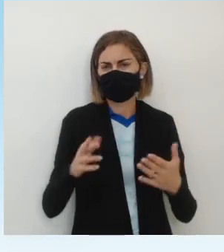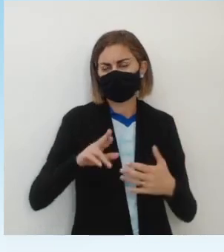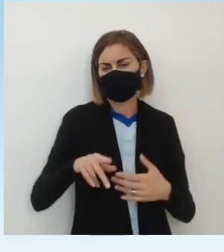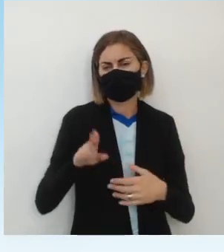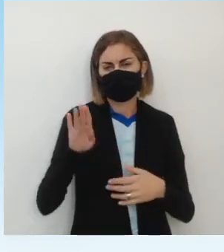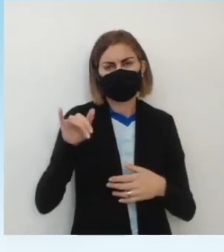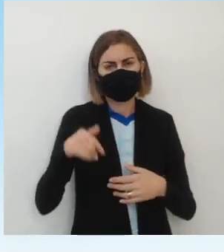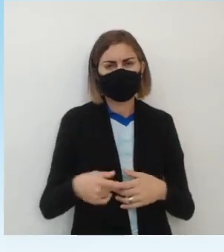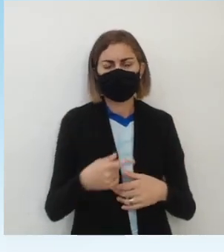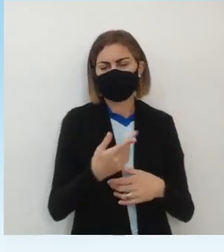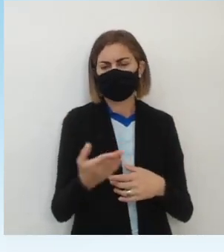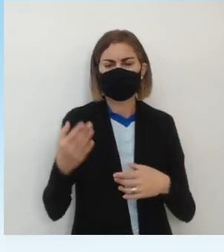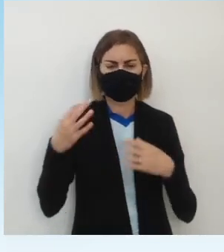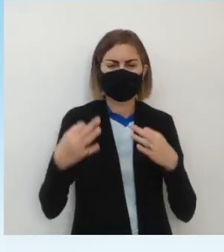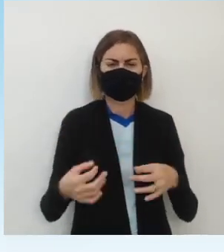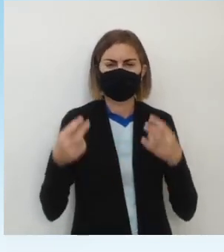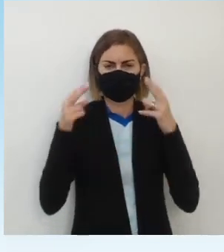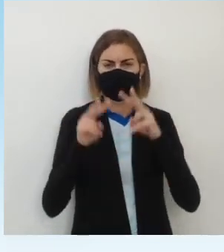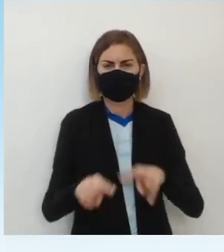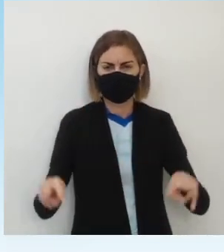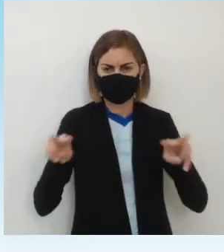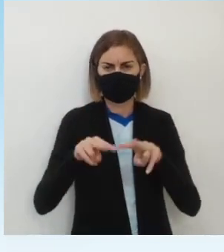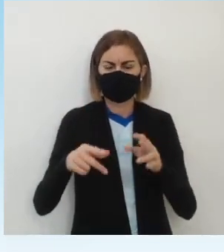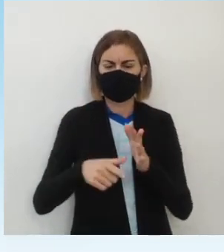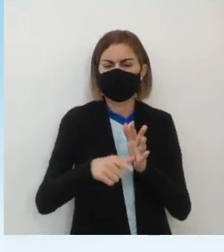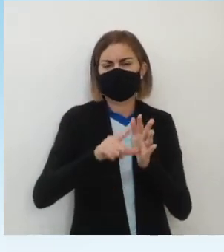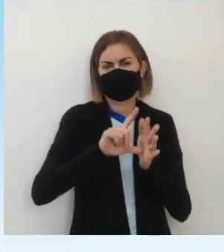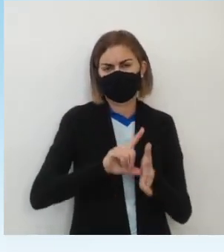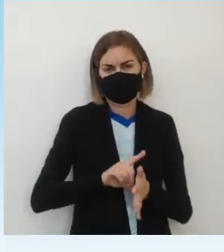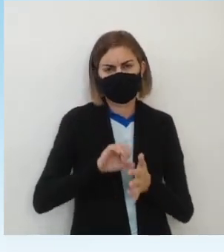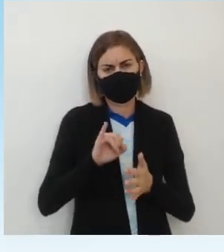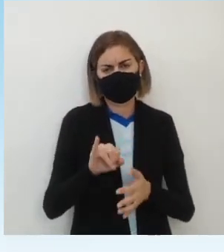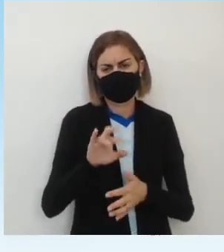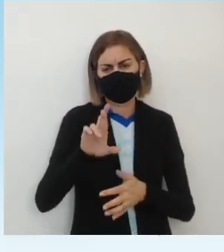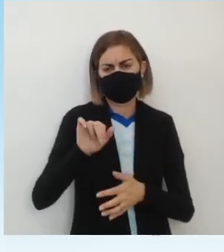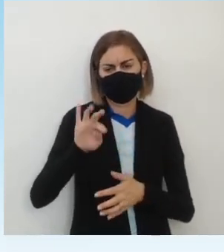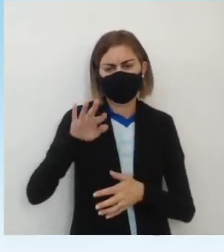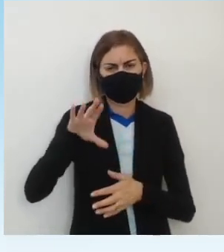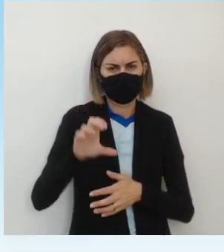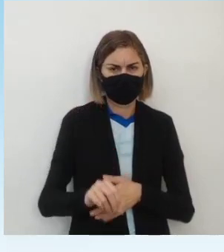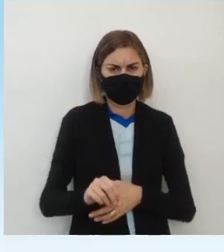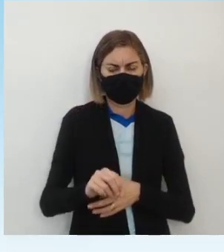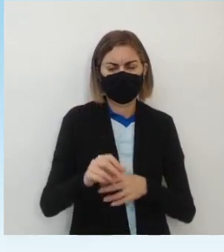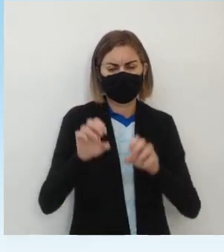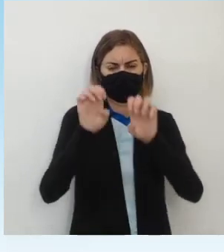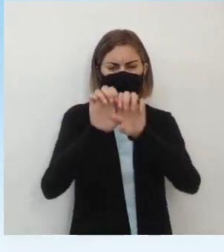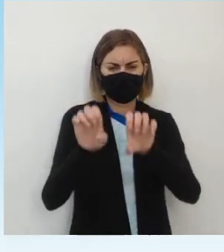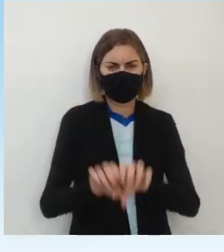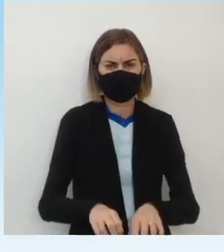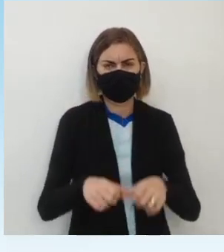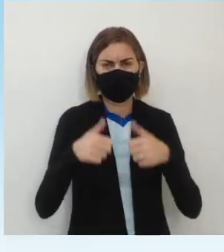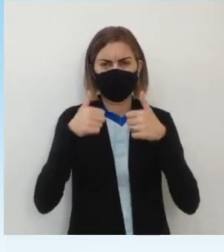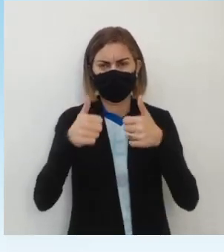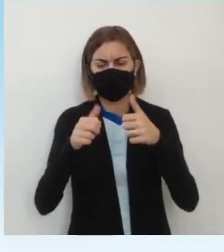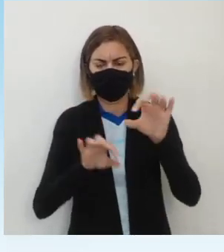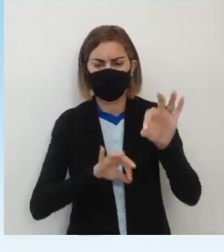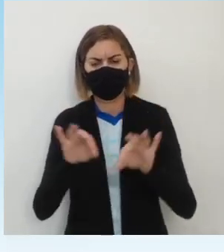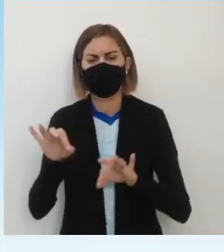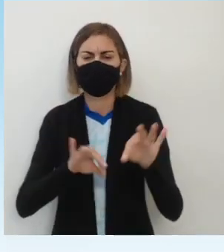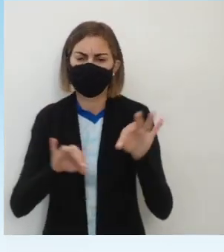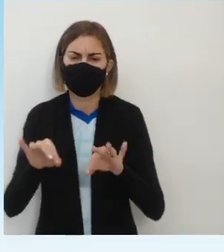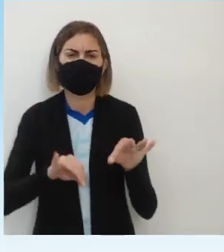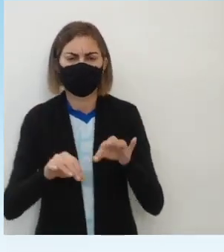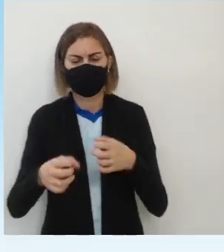aí. É justamente o que a gente viu no item anterior. Se o retículo cristalino é uma estrutura muito bem organizada,